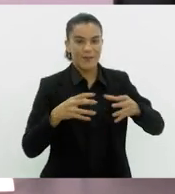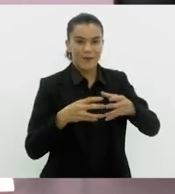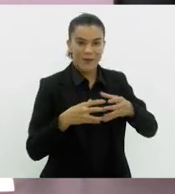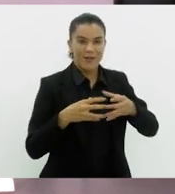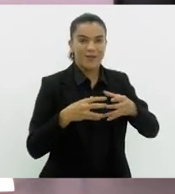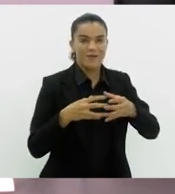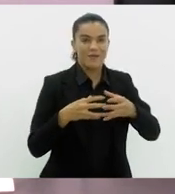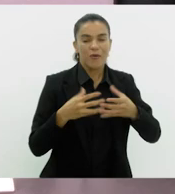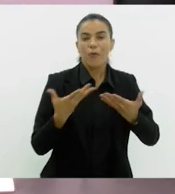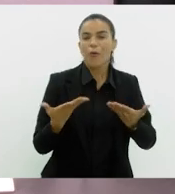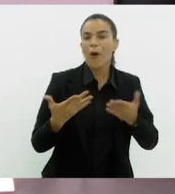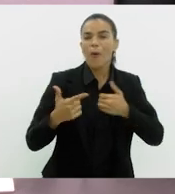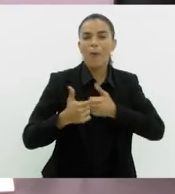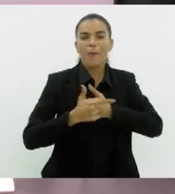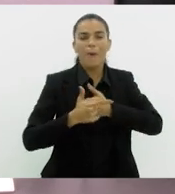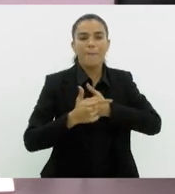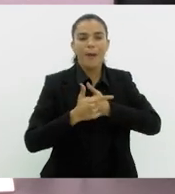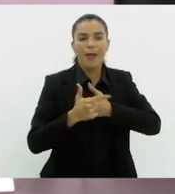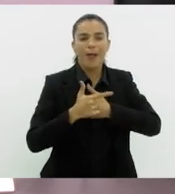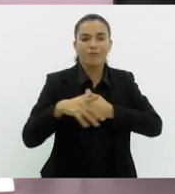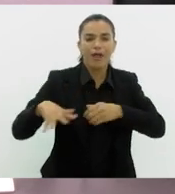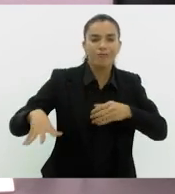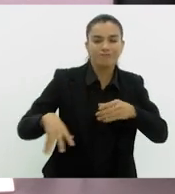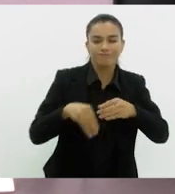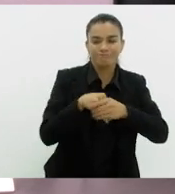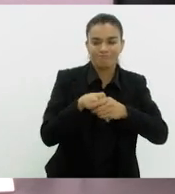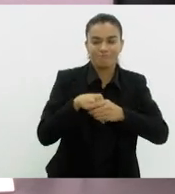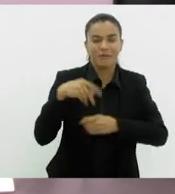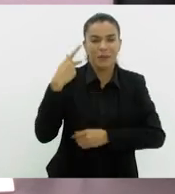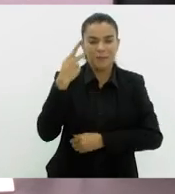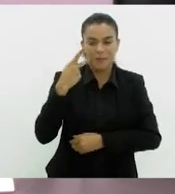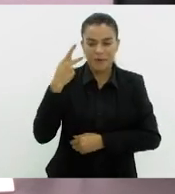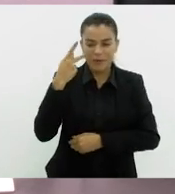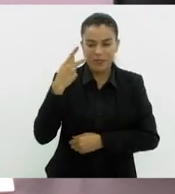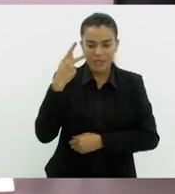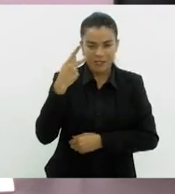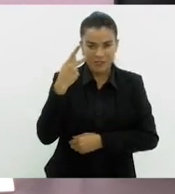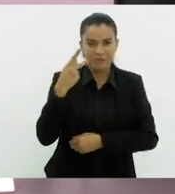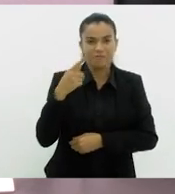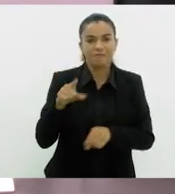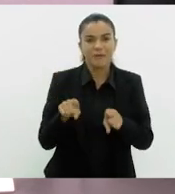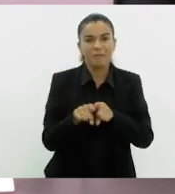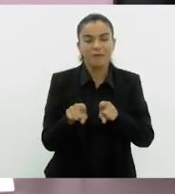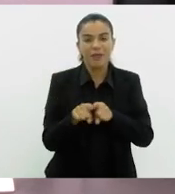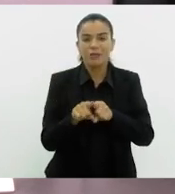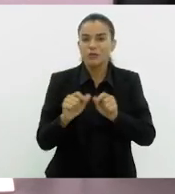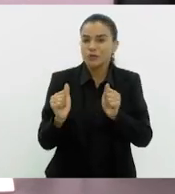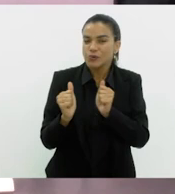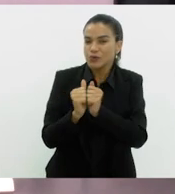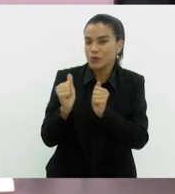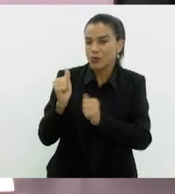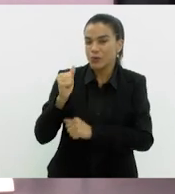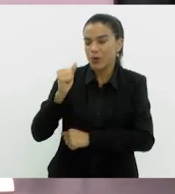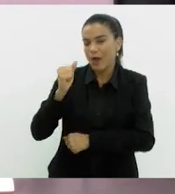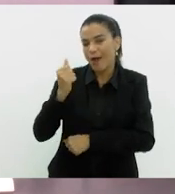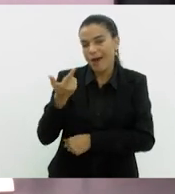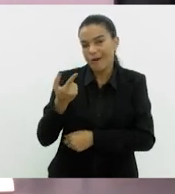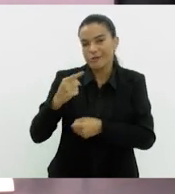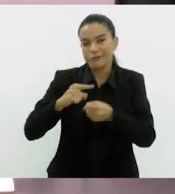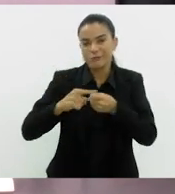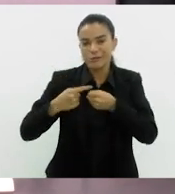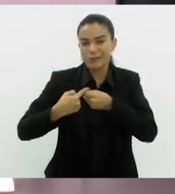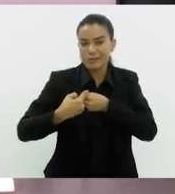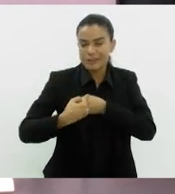qual é o nosso papel nessa implementação dessa política e no fomento junto aos municípios, junto